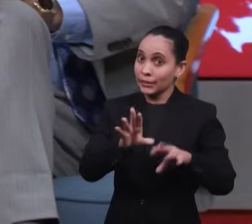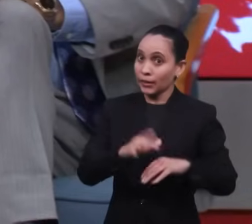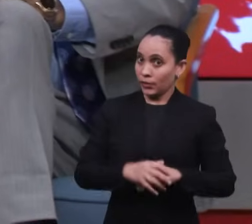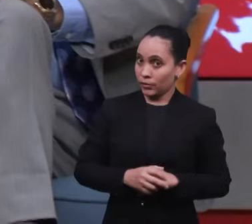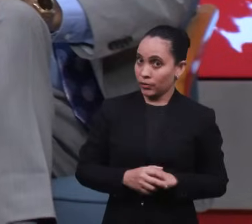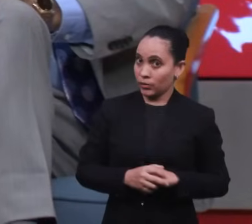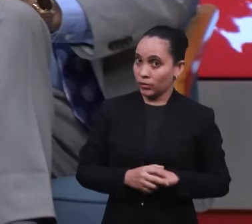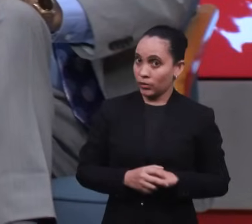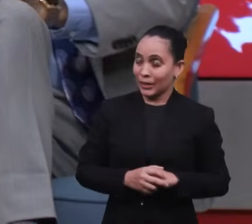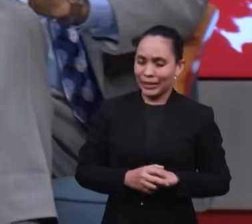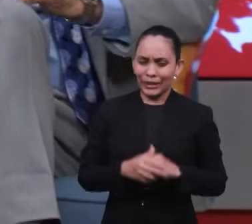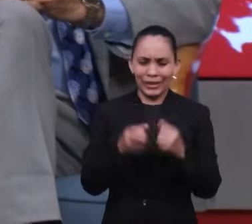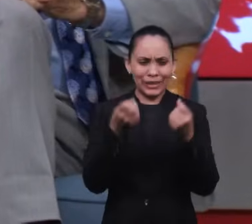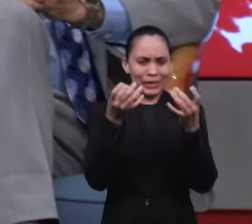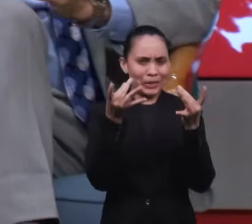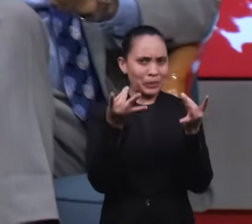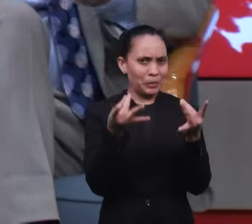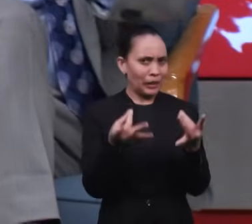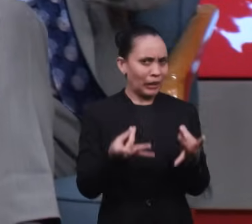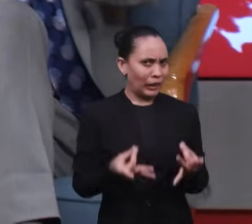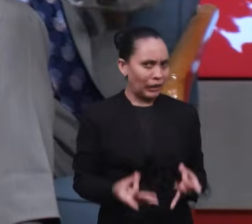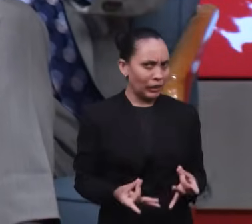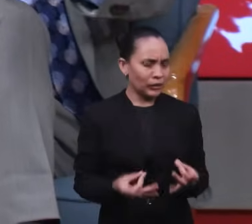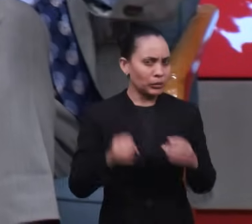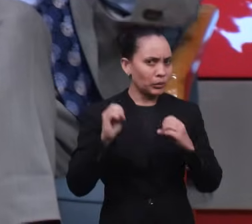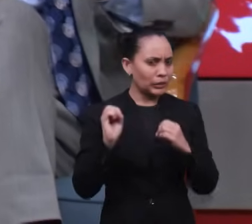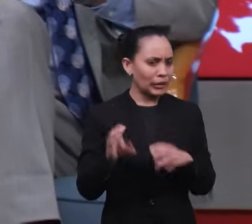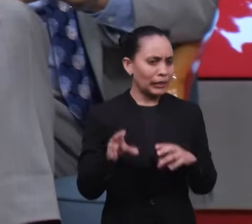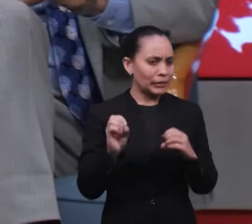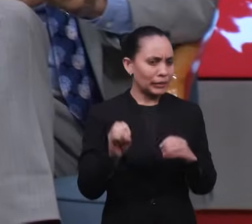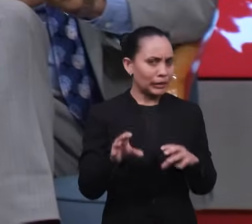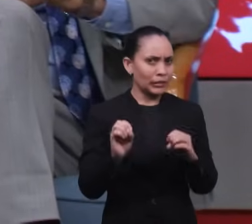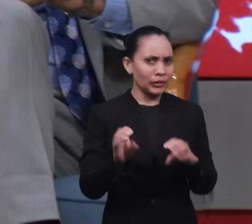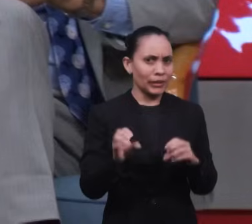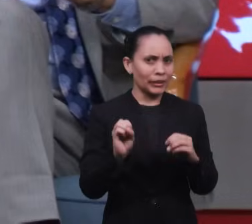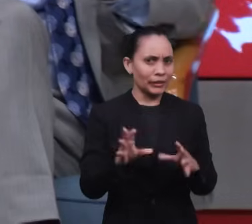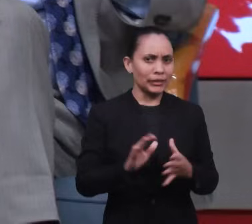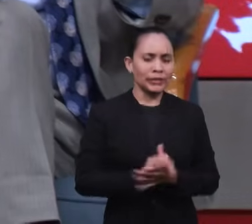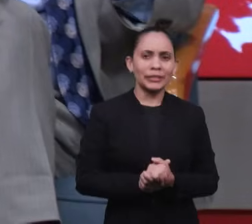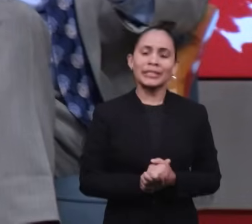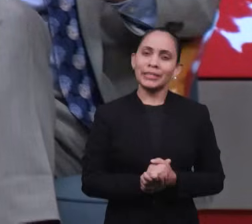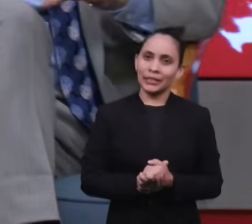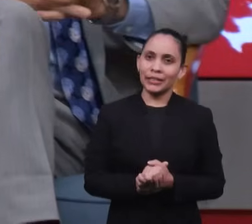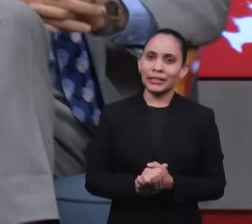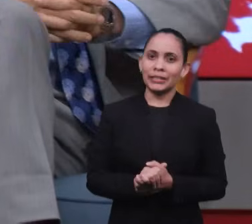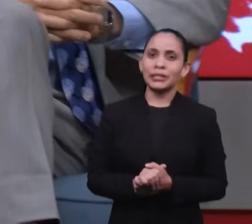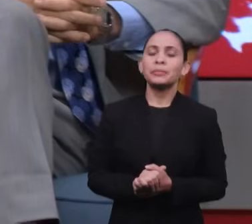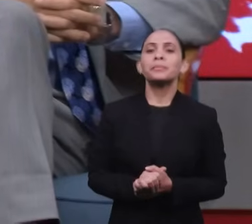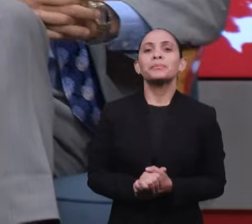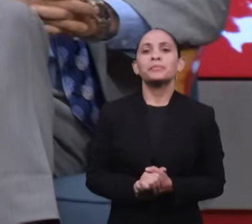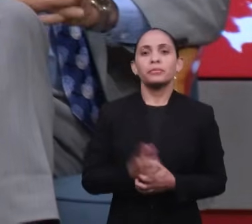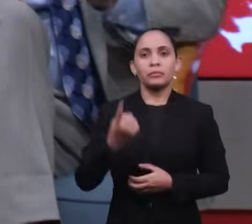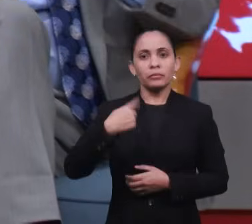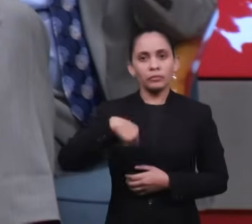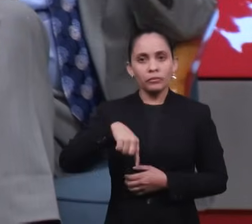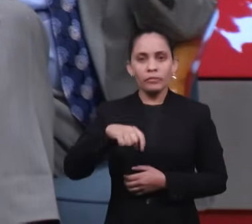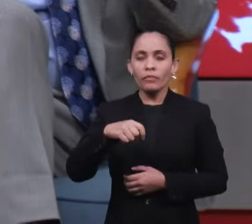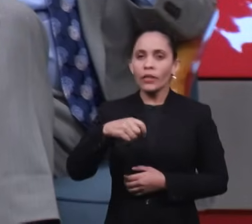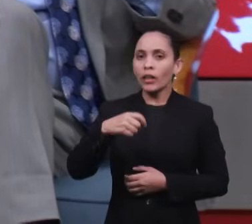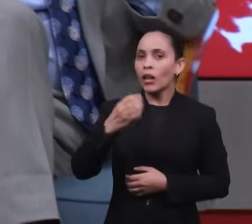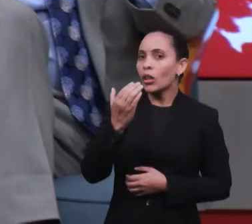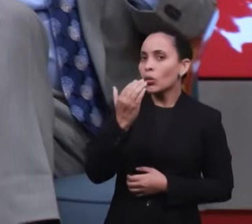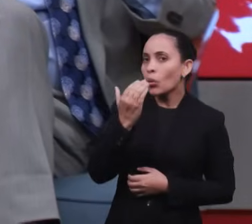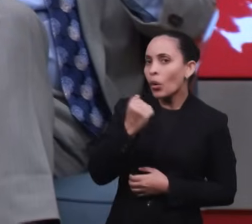está ensinando a igreja, ele está escrevendo a igreja, a necessidade da igreja. Ele diz,